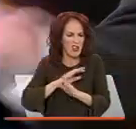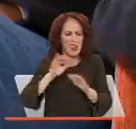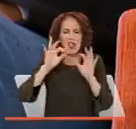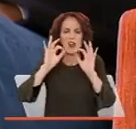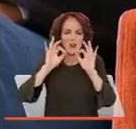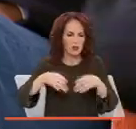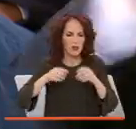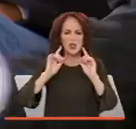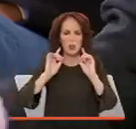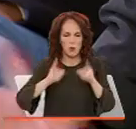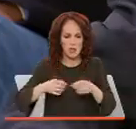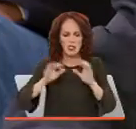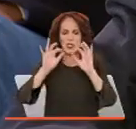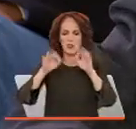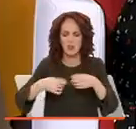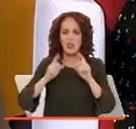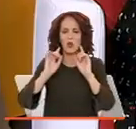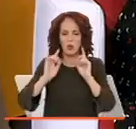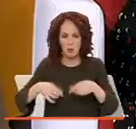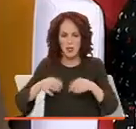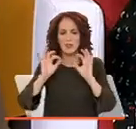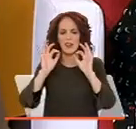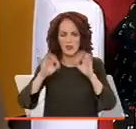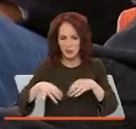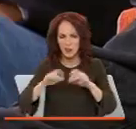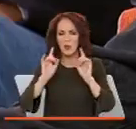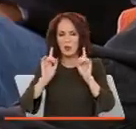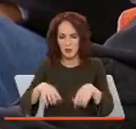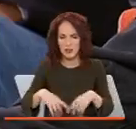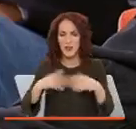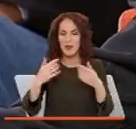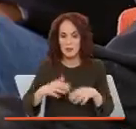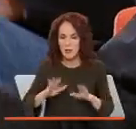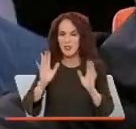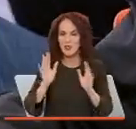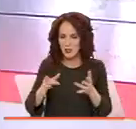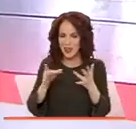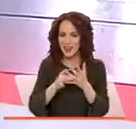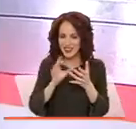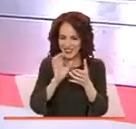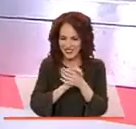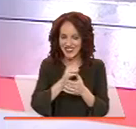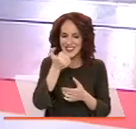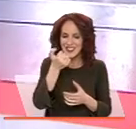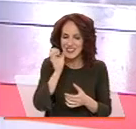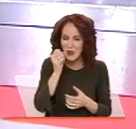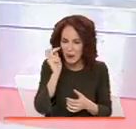e começava outra vez e tal. Coitadinho. E vamos coitadinho. Fazer 50 anos de casal. É, bodas de ouro!